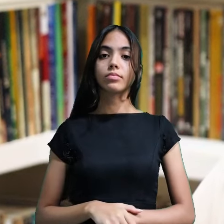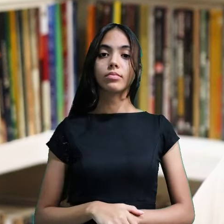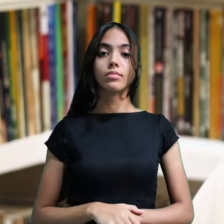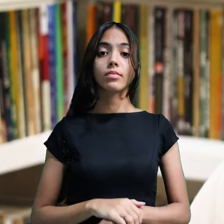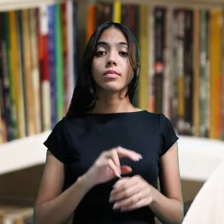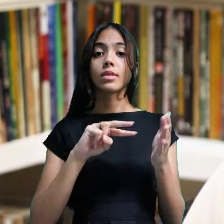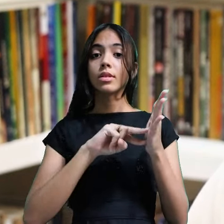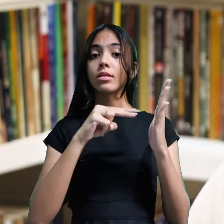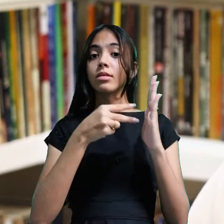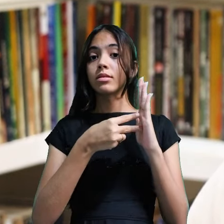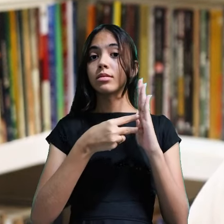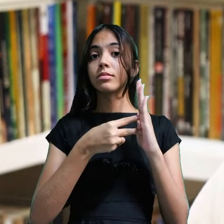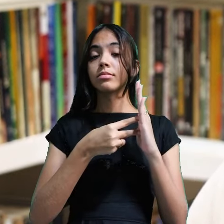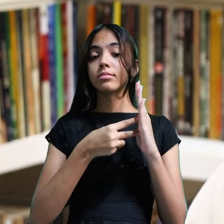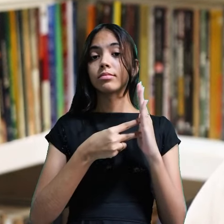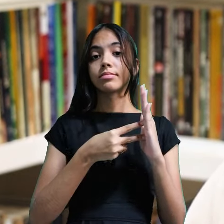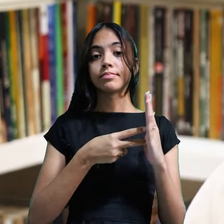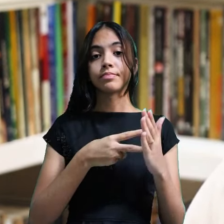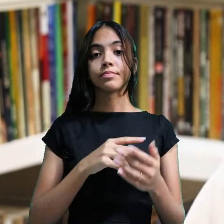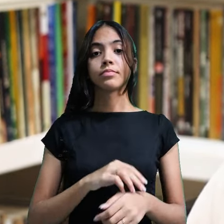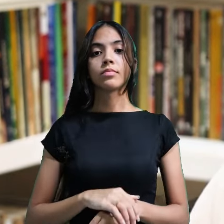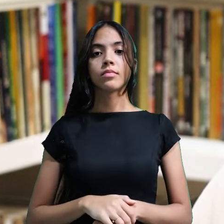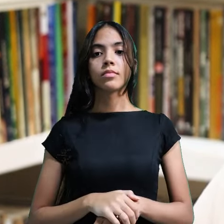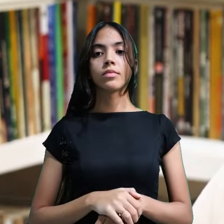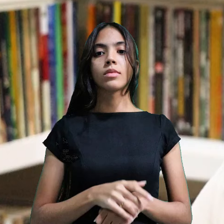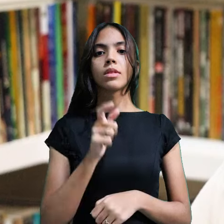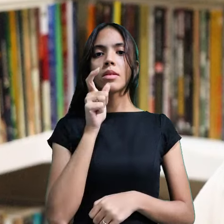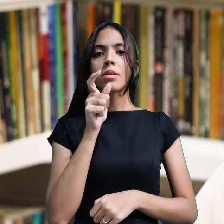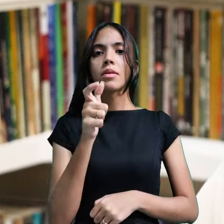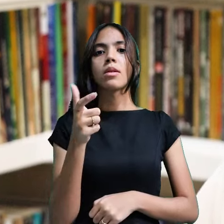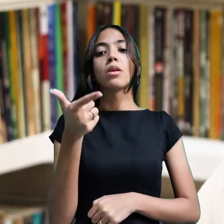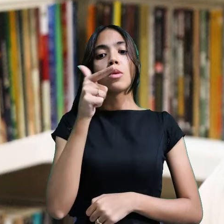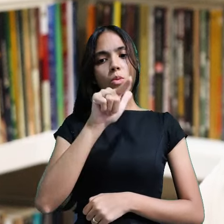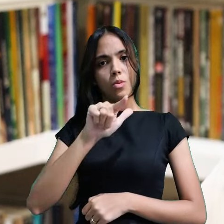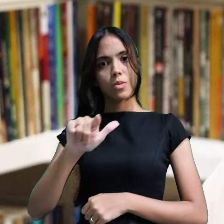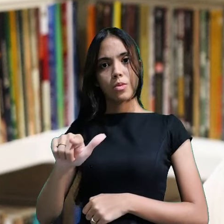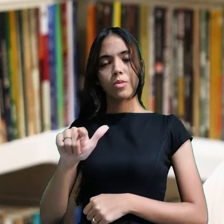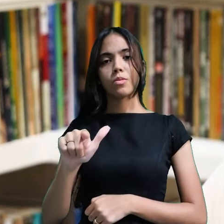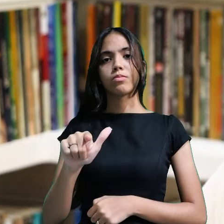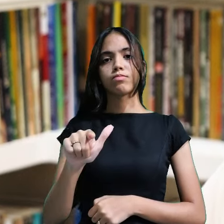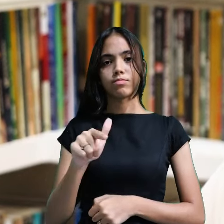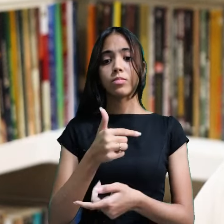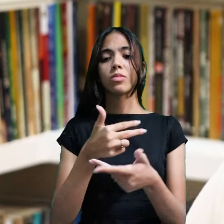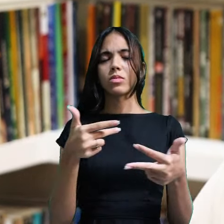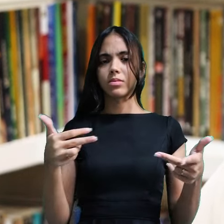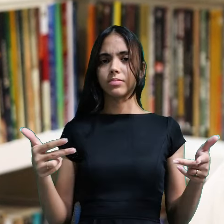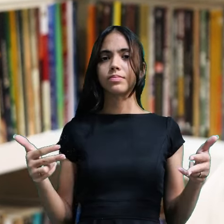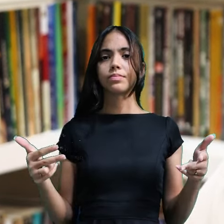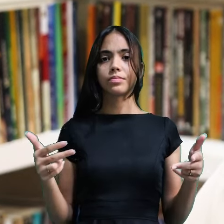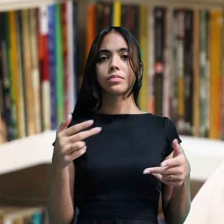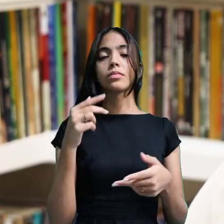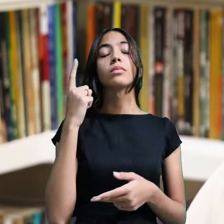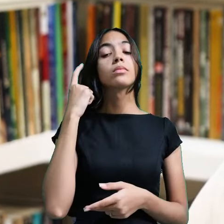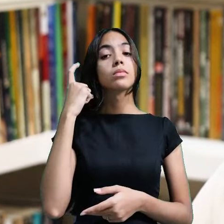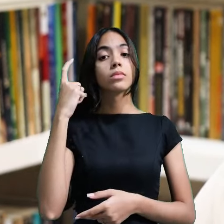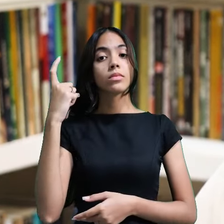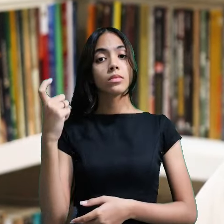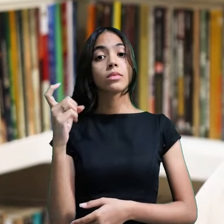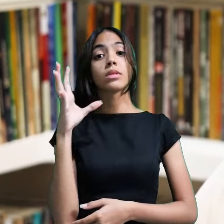usado significa balbuciar, repetir as palavras ou sons rápidos